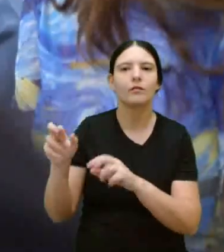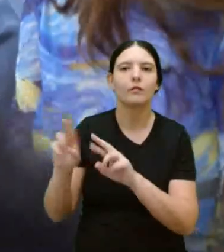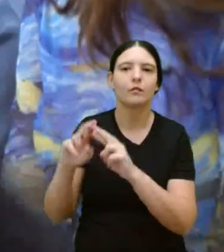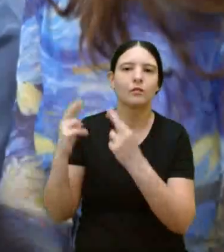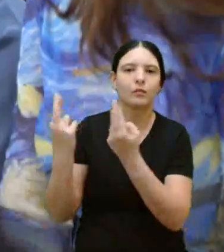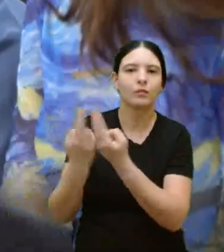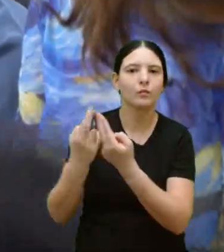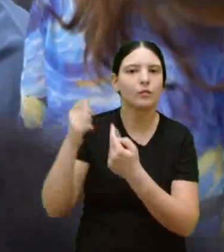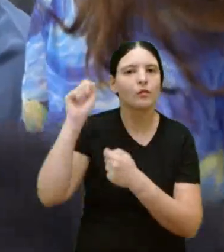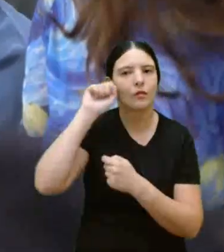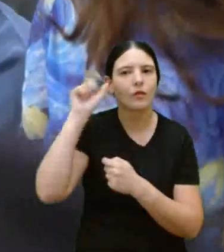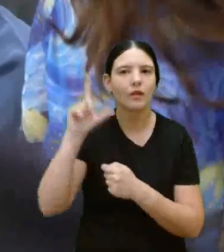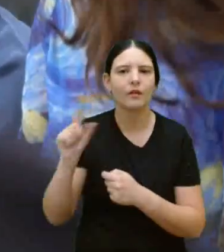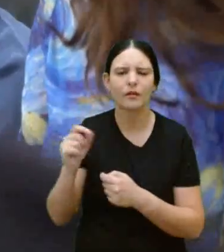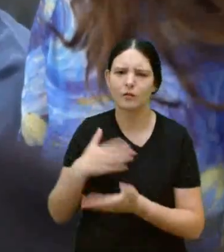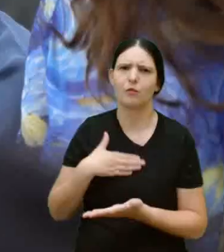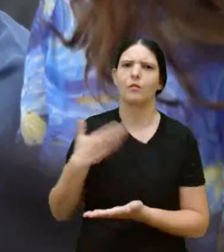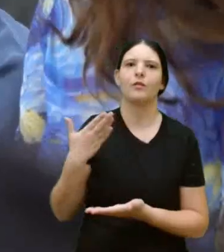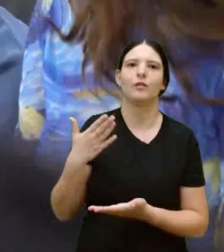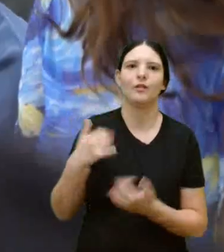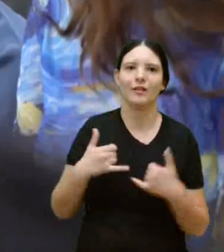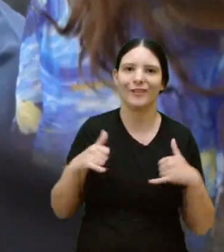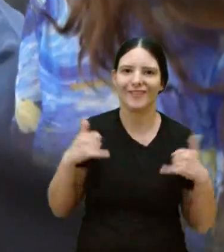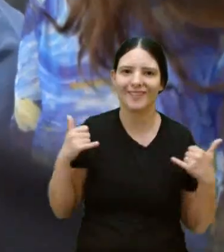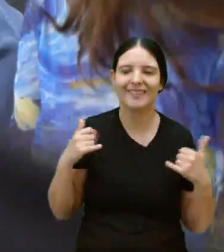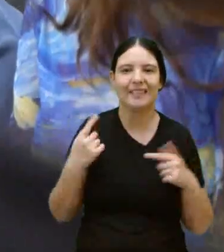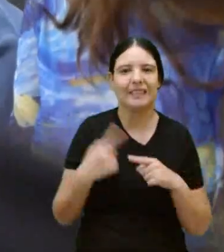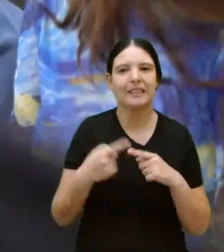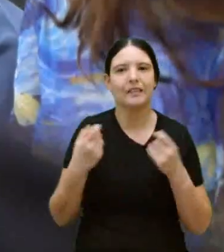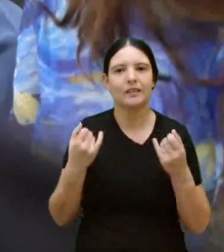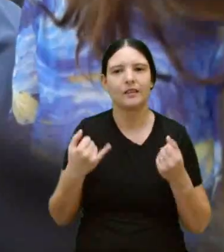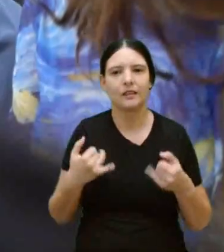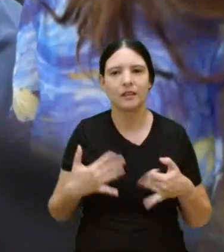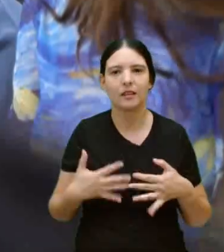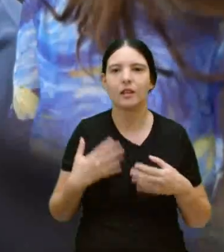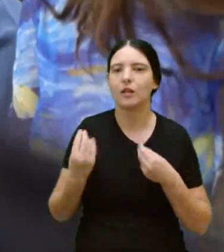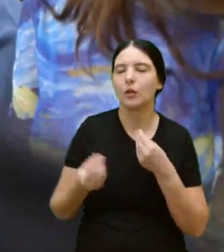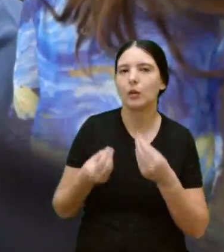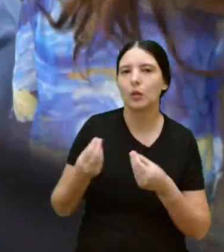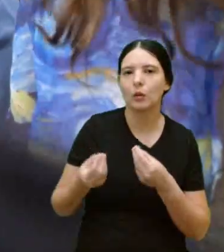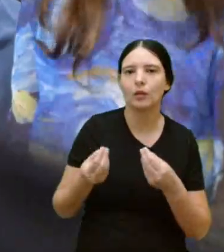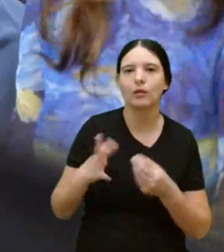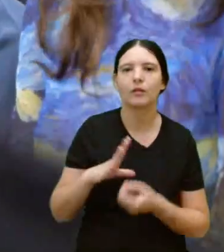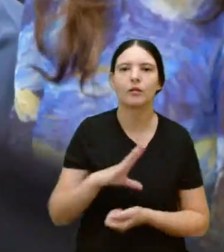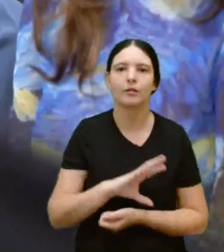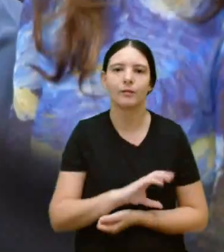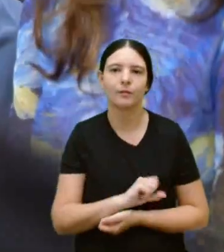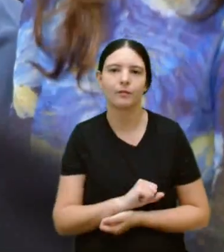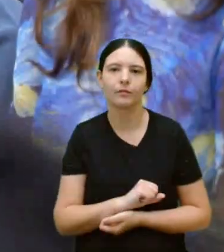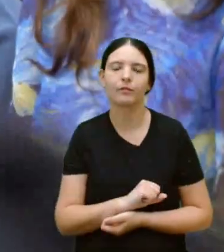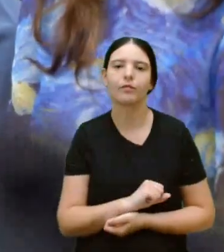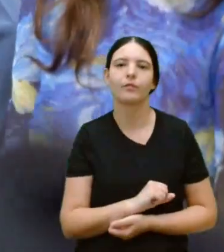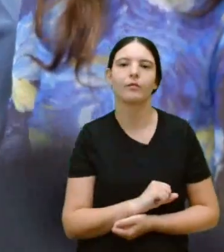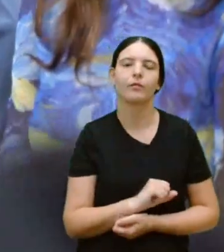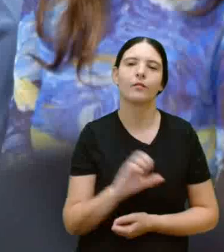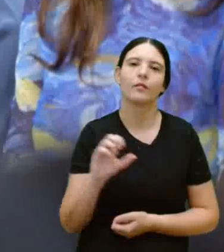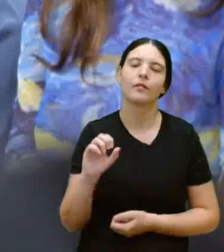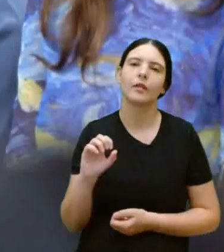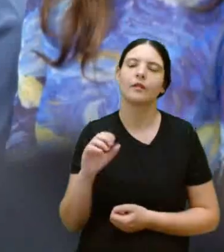Eu tomei até um choque, né, mas assim, explicando um pouco sobre como essa questão do amar né? A cultura Somé fala